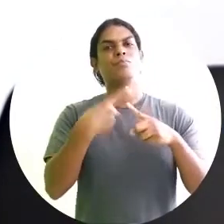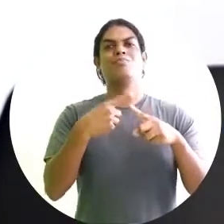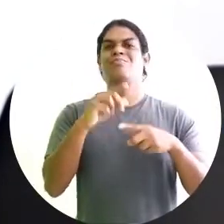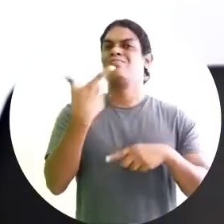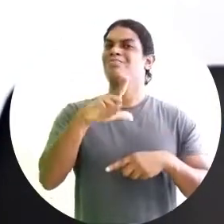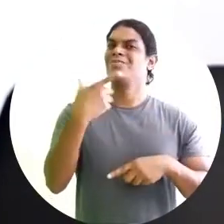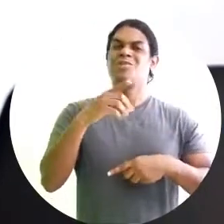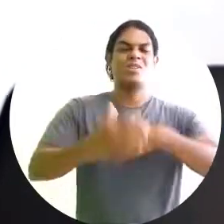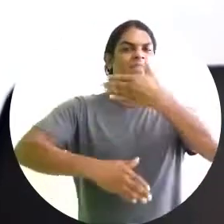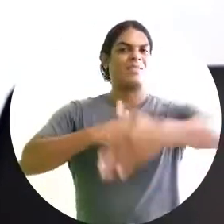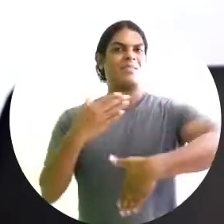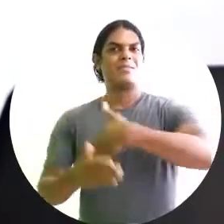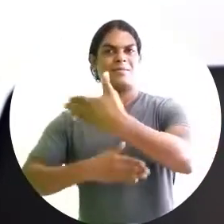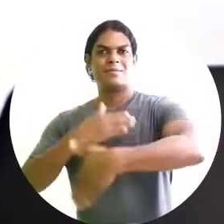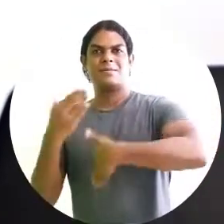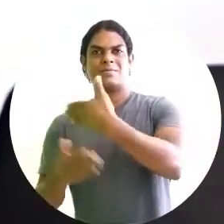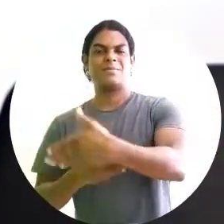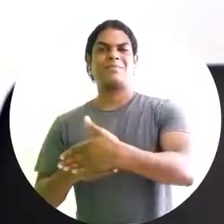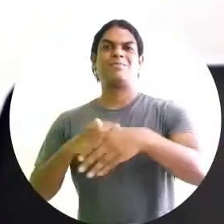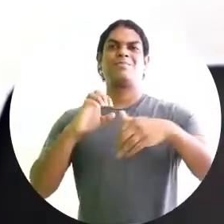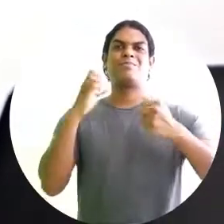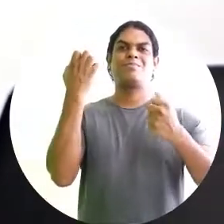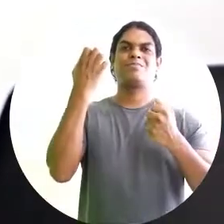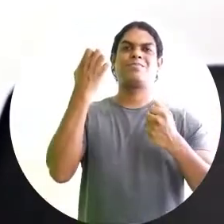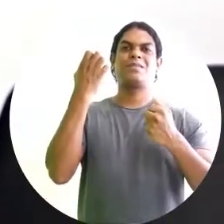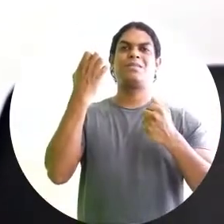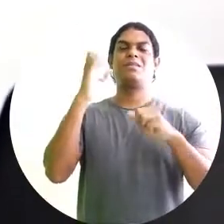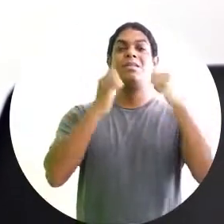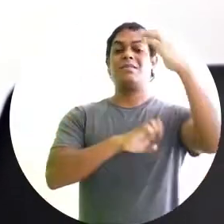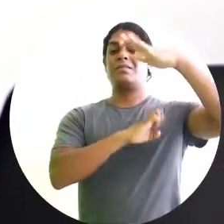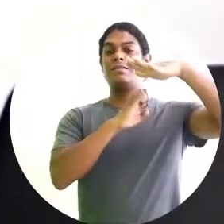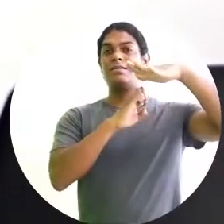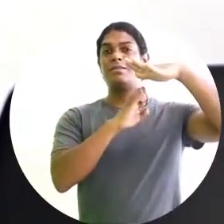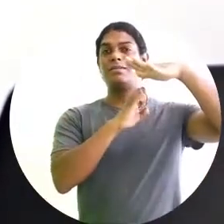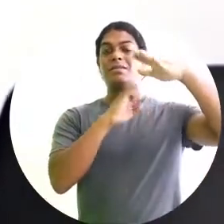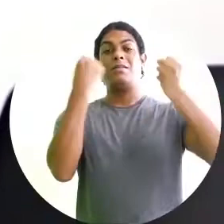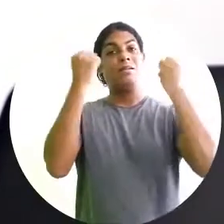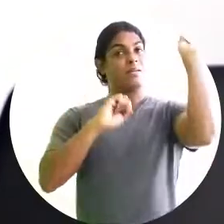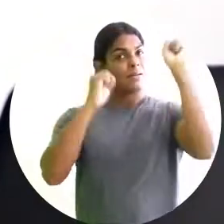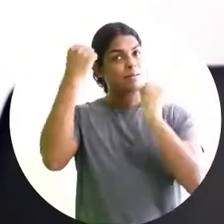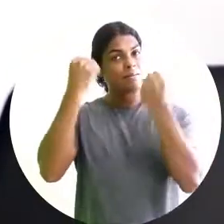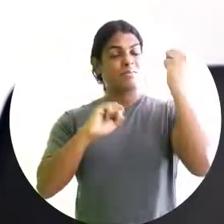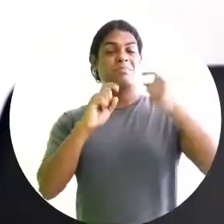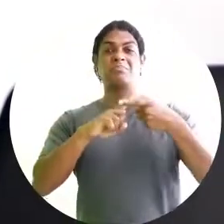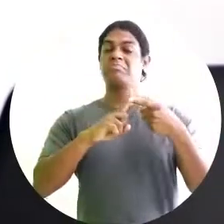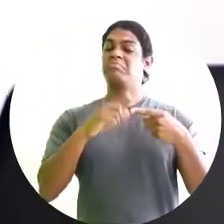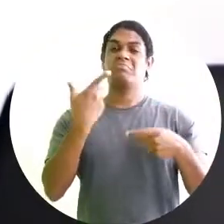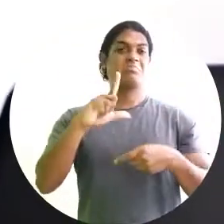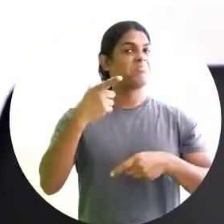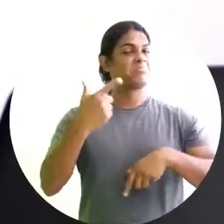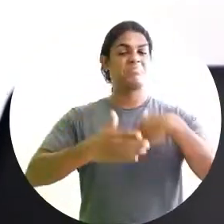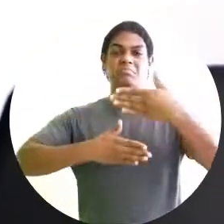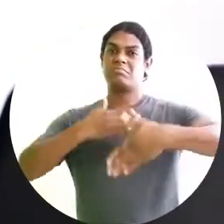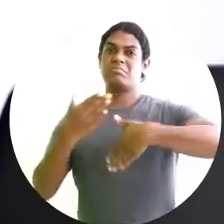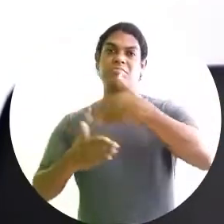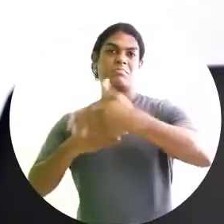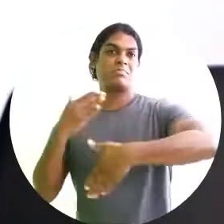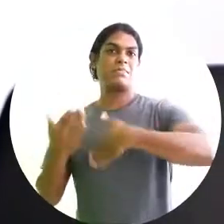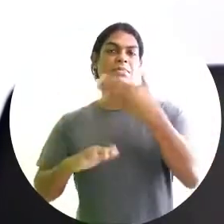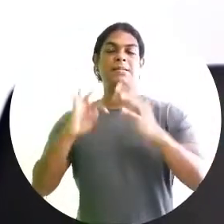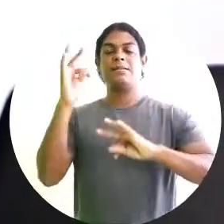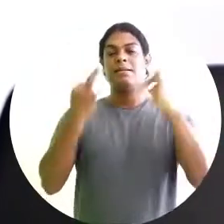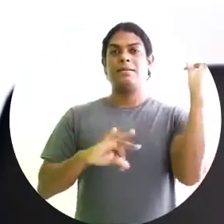certas problemáticas, porque não houve desenvolvimento industrial, não houve desenvolvimento tecnológico, e